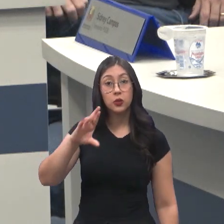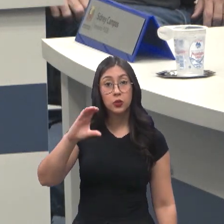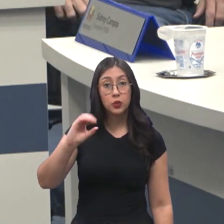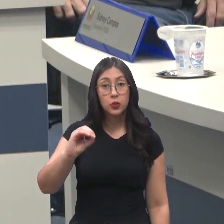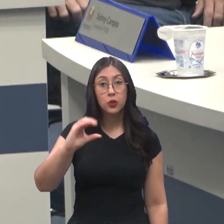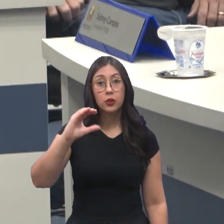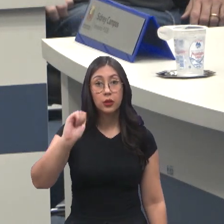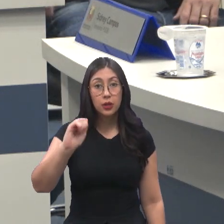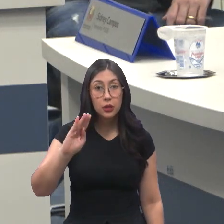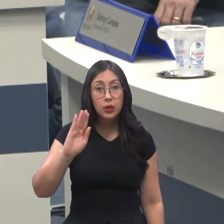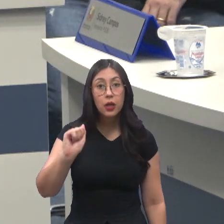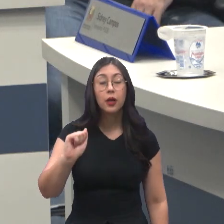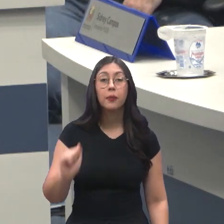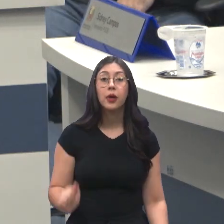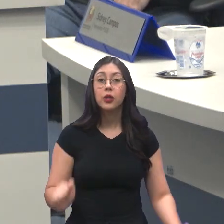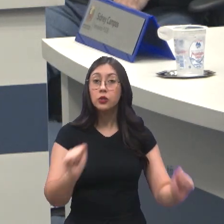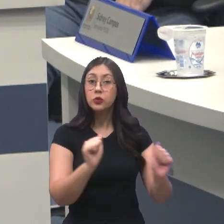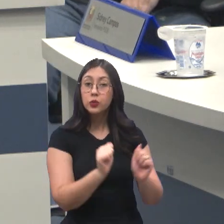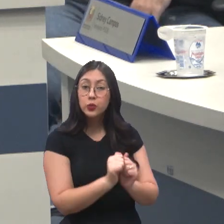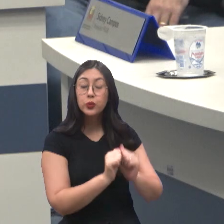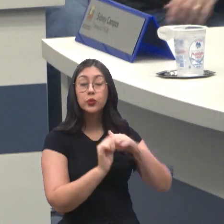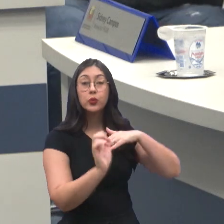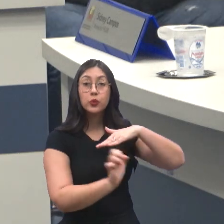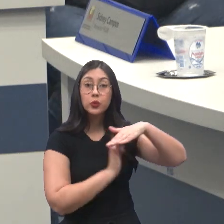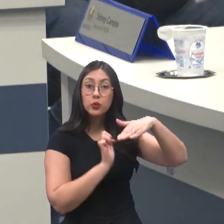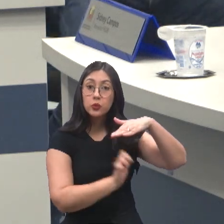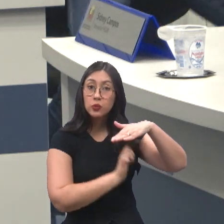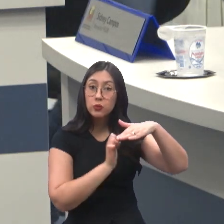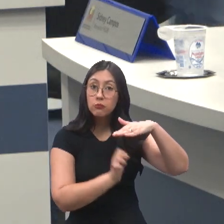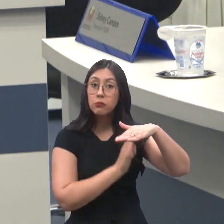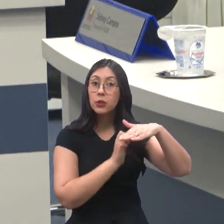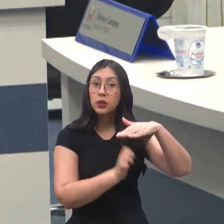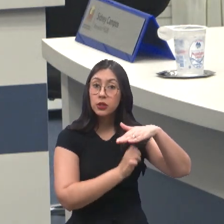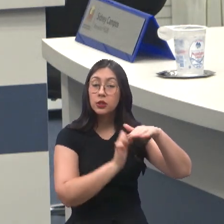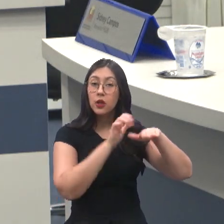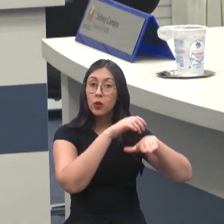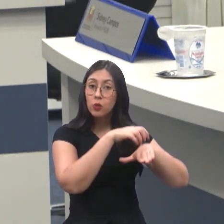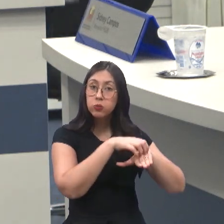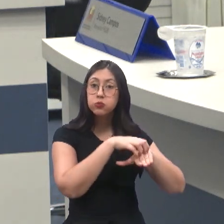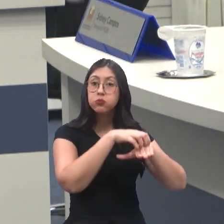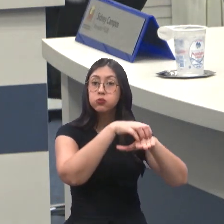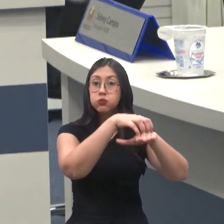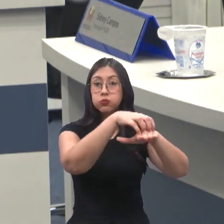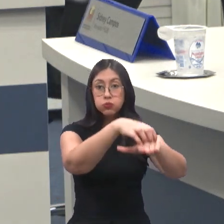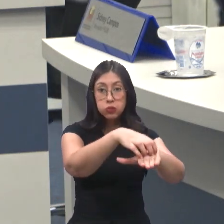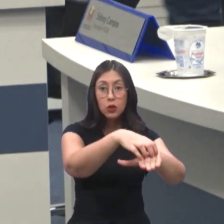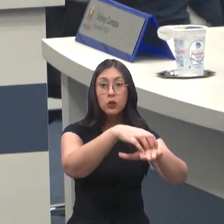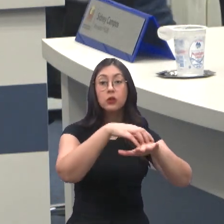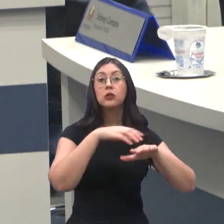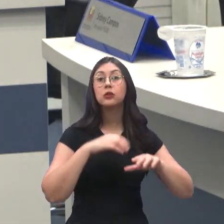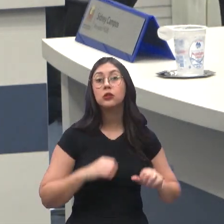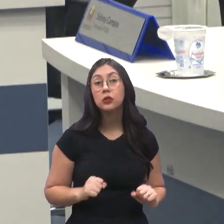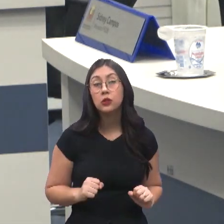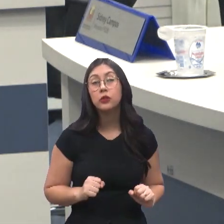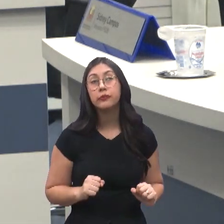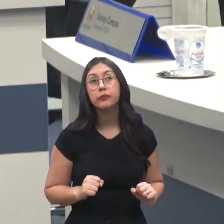junto com essas empresas que faz entrega